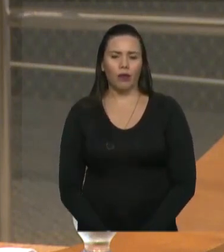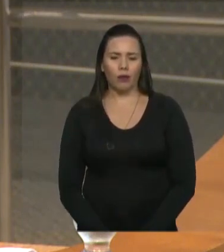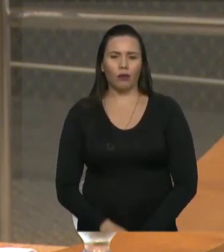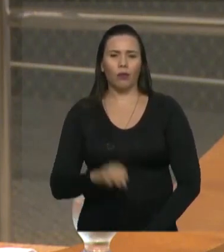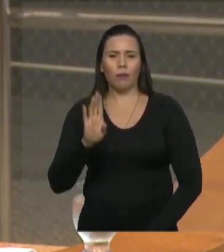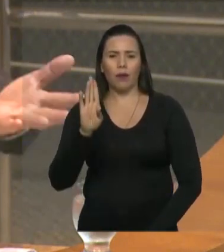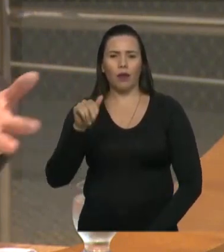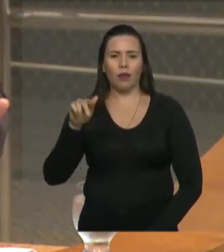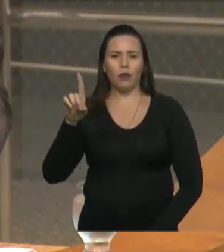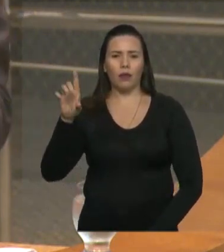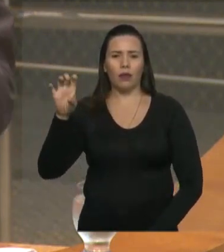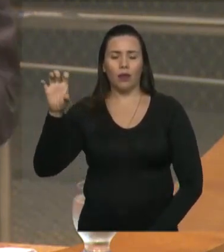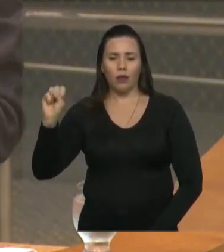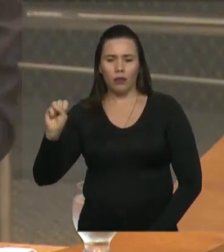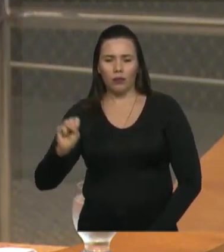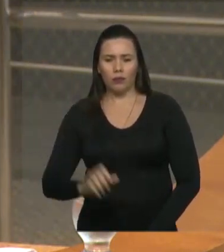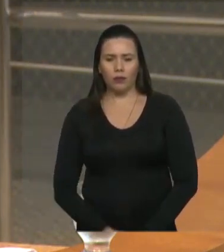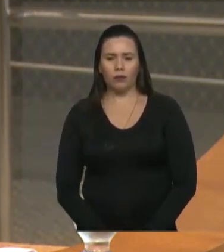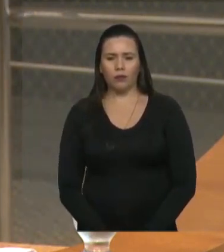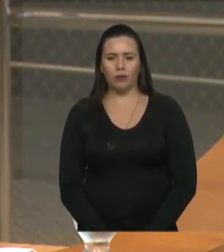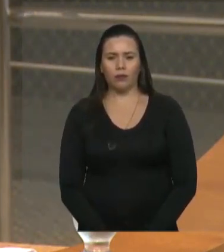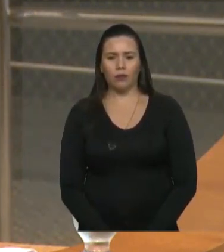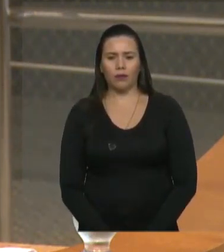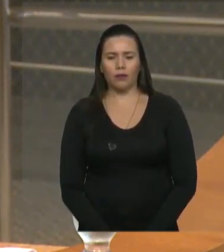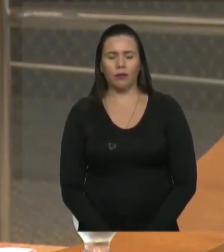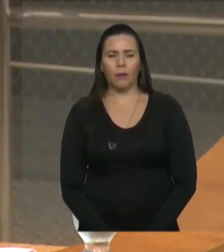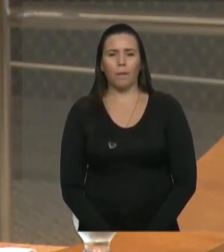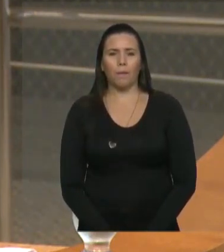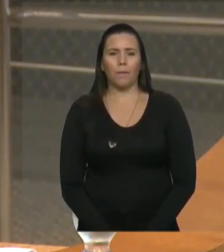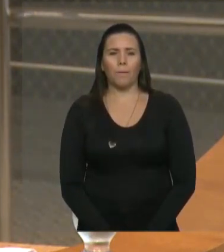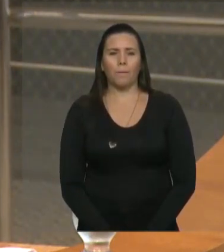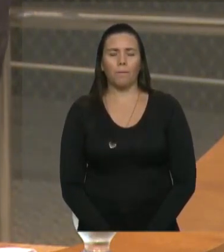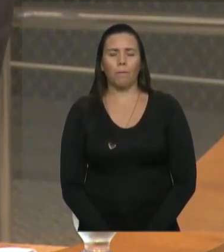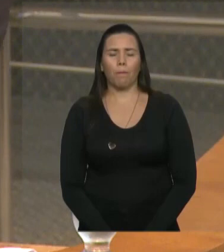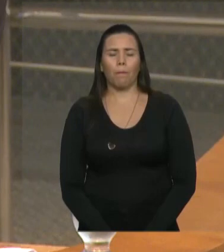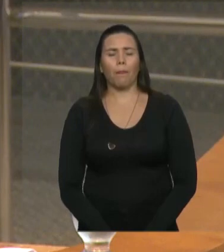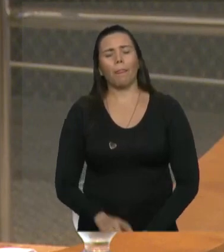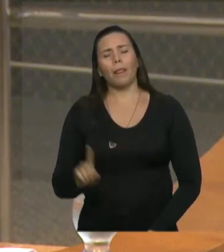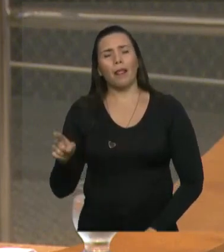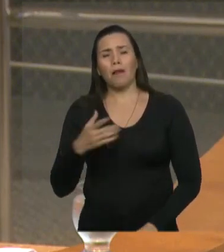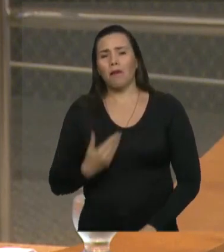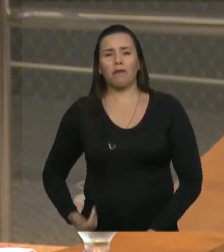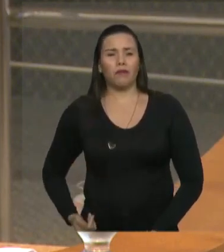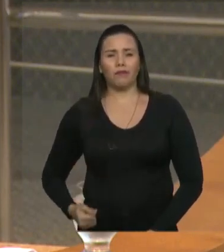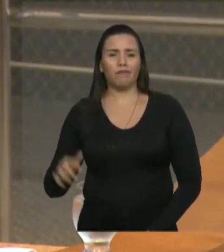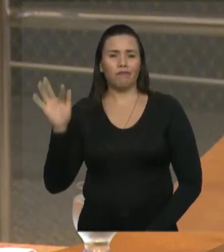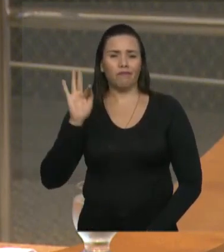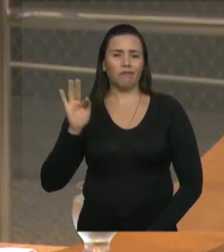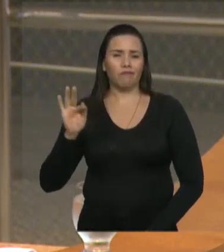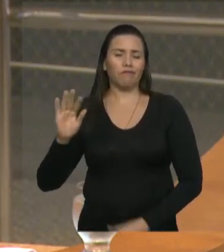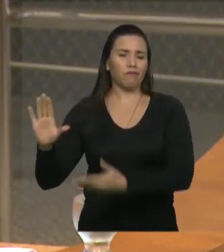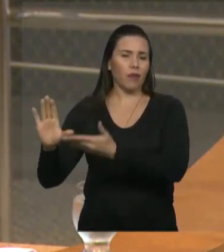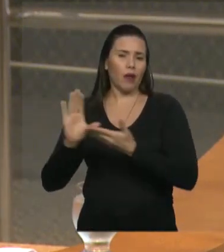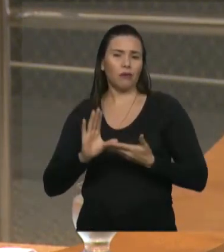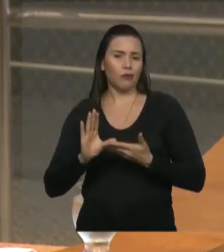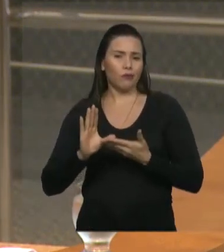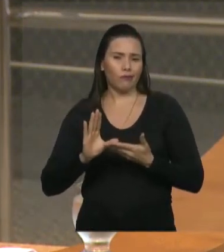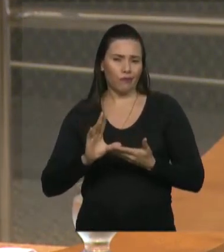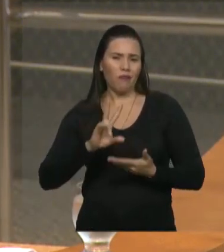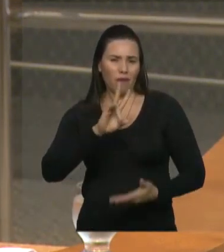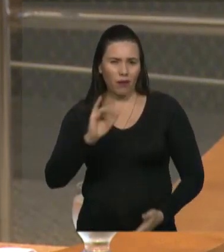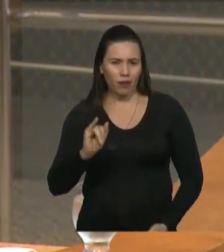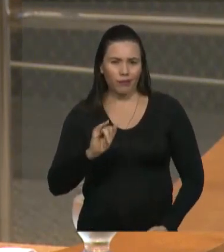C e não tem competência para poder, porque foi um péssimo gestor, um péssimo pagador e não tem capacidade de fazer captação de